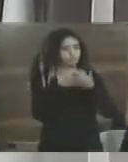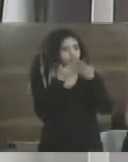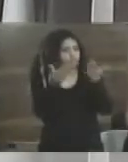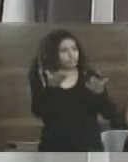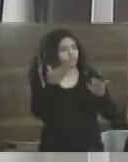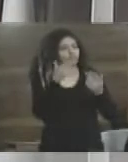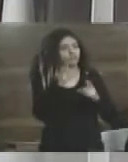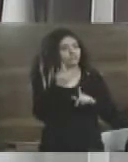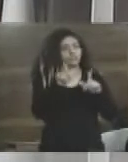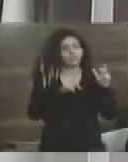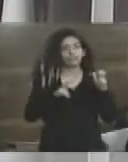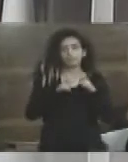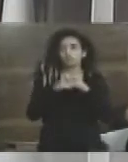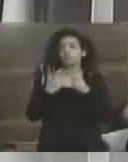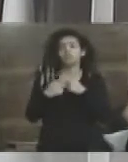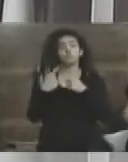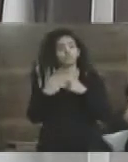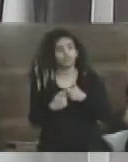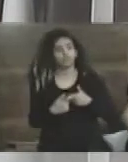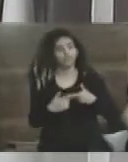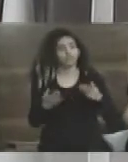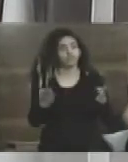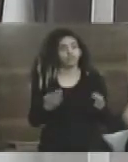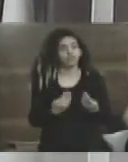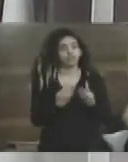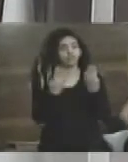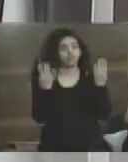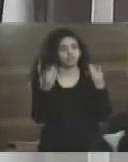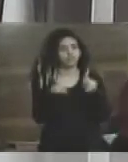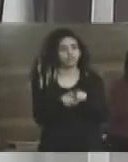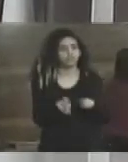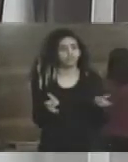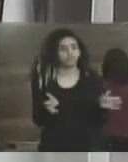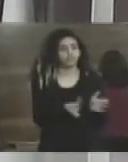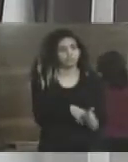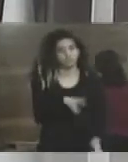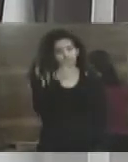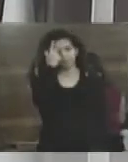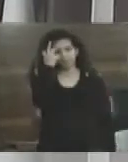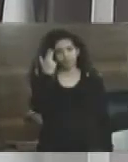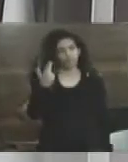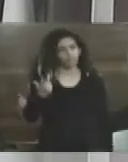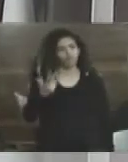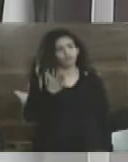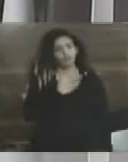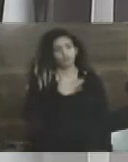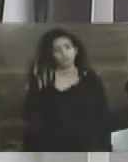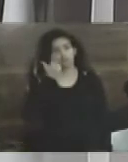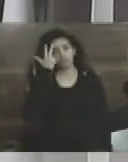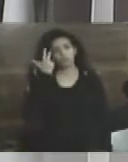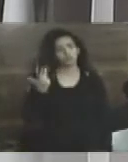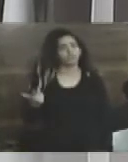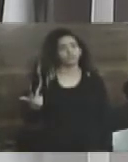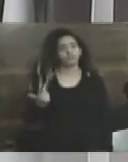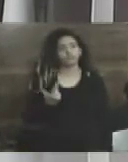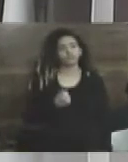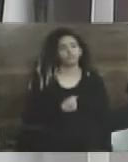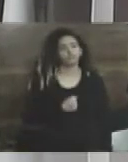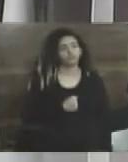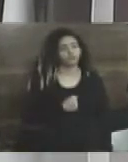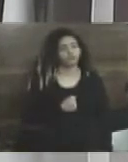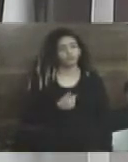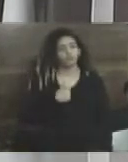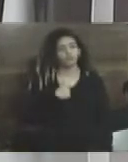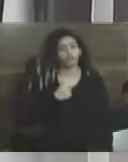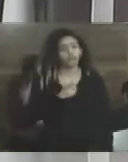vocês aí em casa, porque a Brasfels também faz parte da nossa história, faz parte da minha história. É,